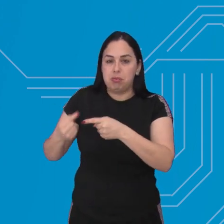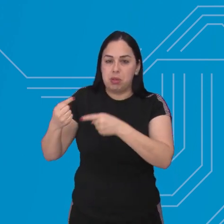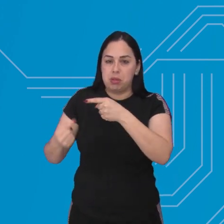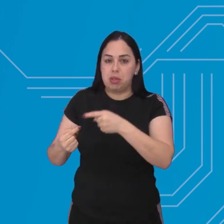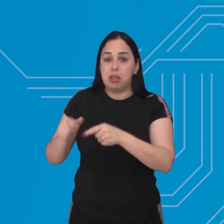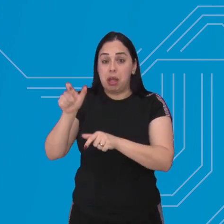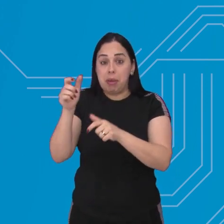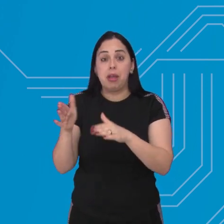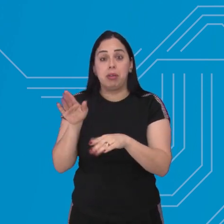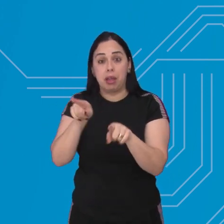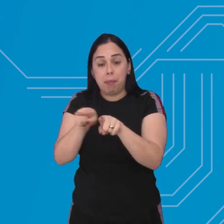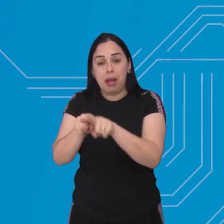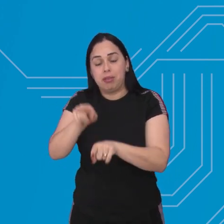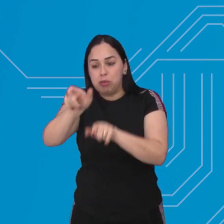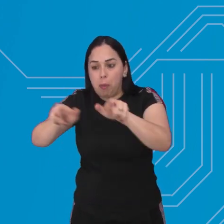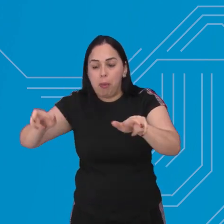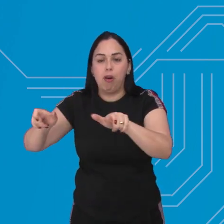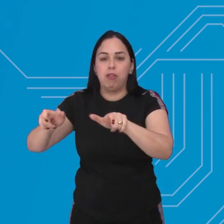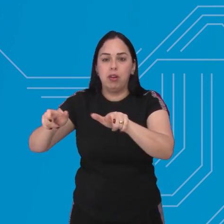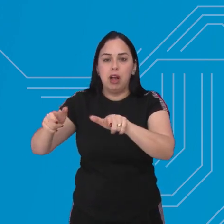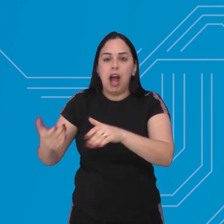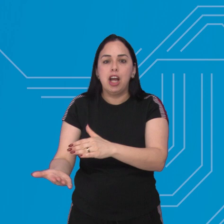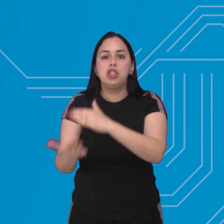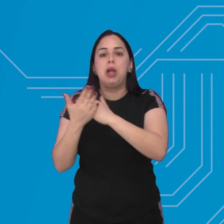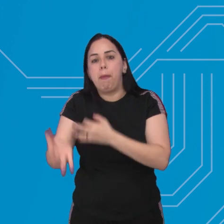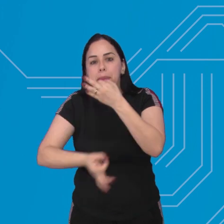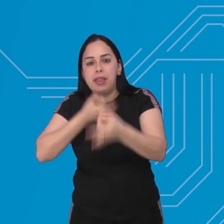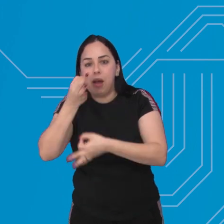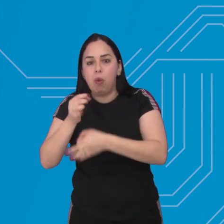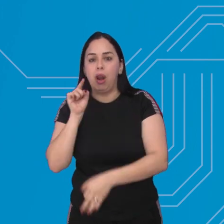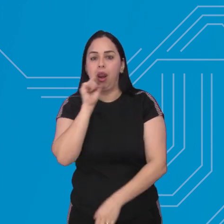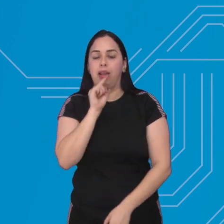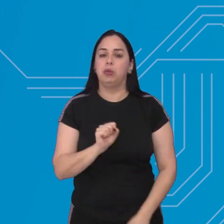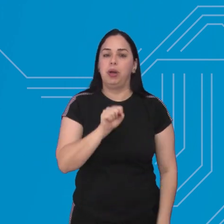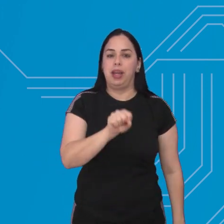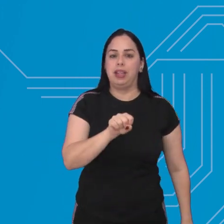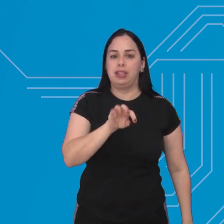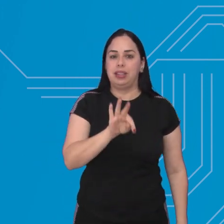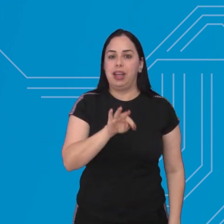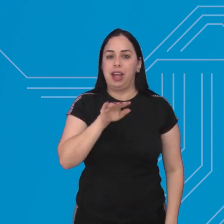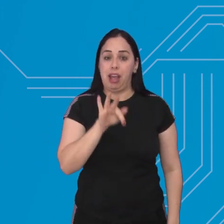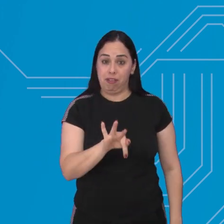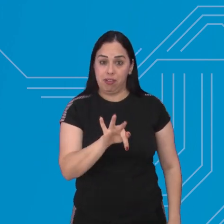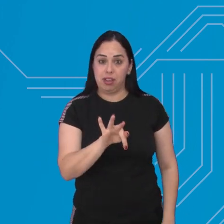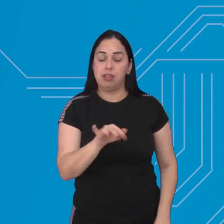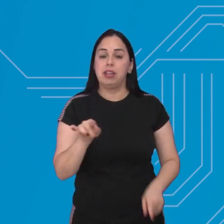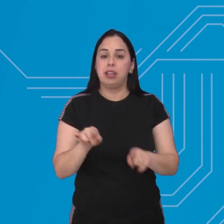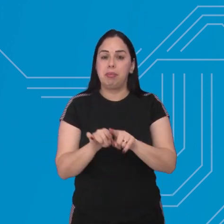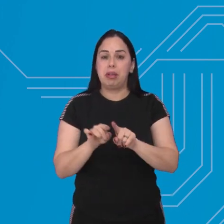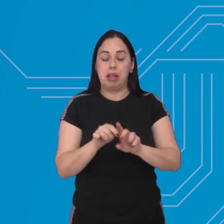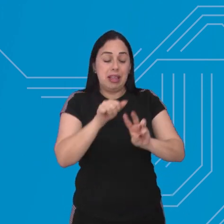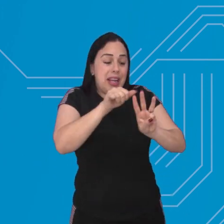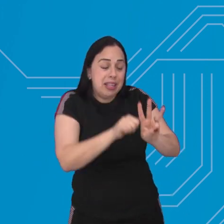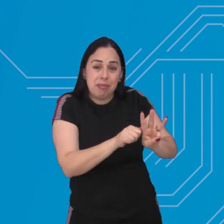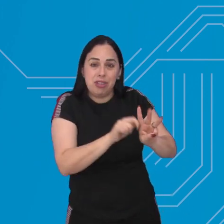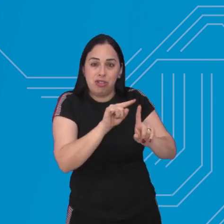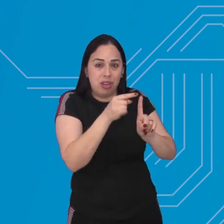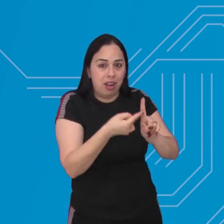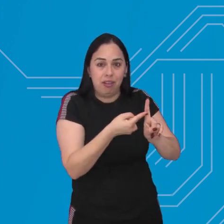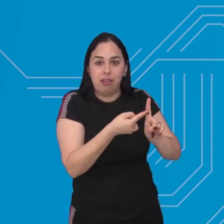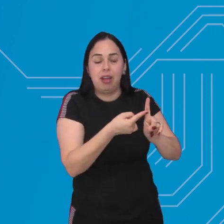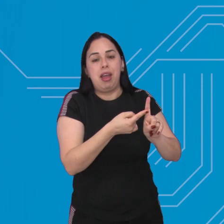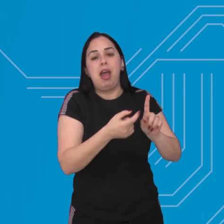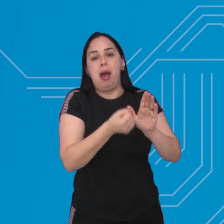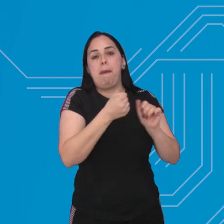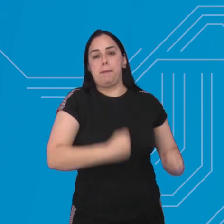debater ações para garantir a participação popular na decisão do STF, que julga tornar legal o aborto até 12